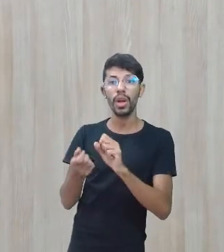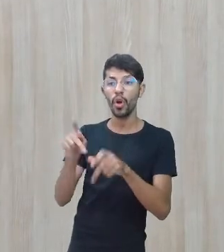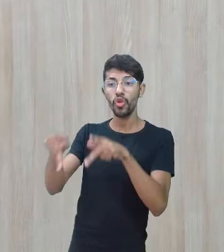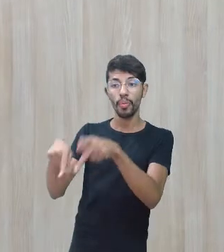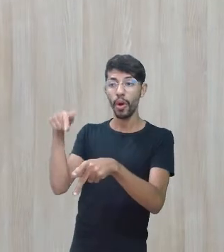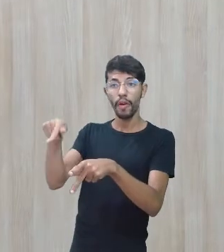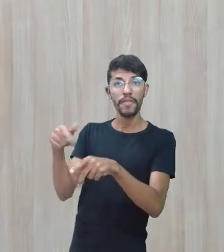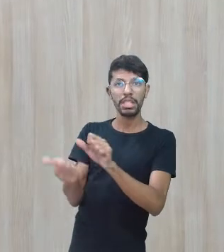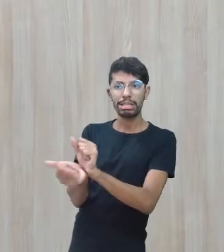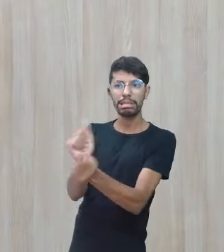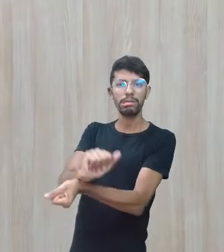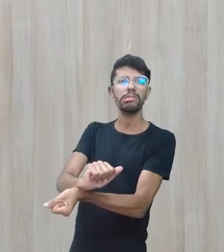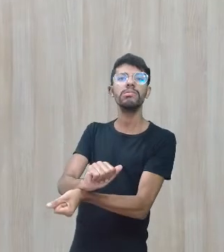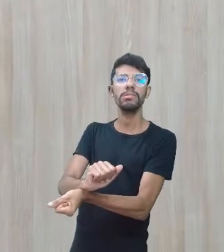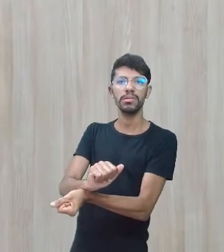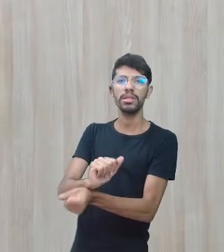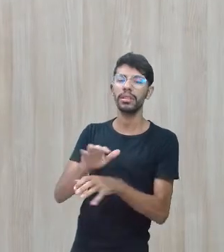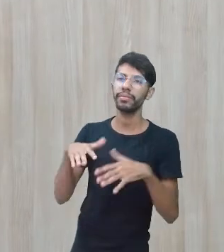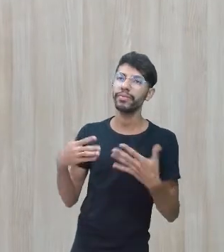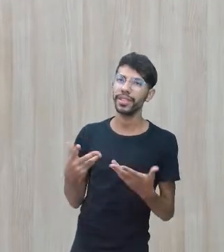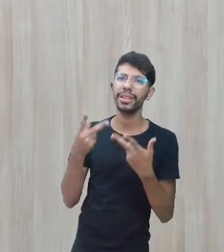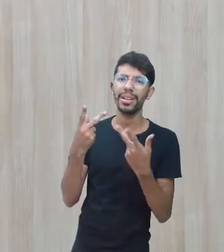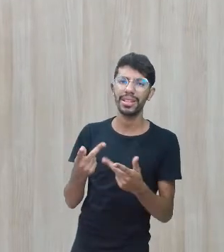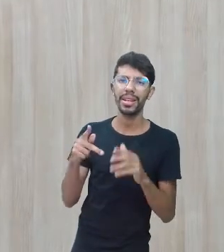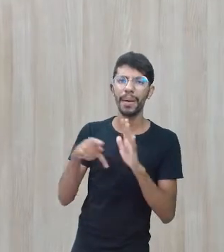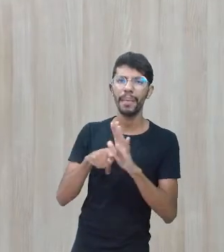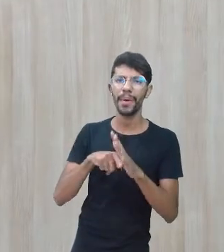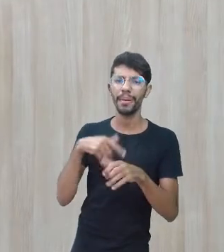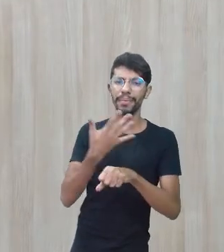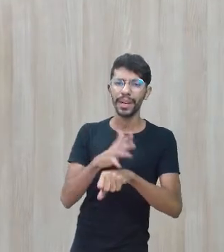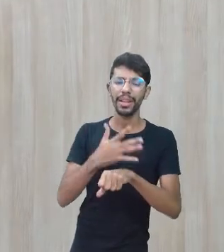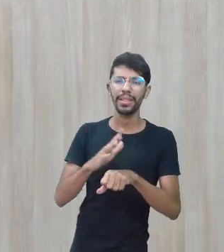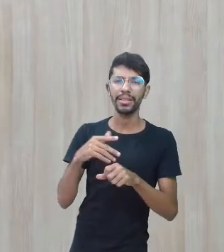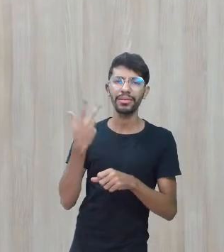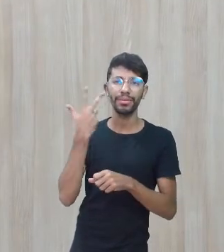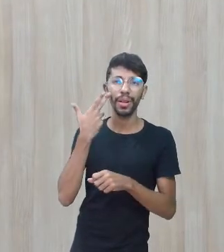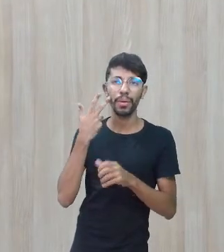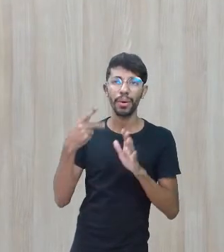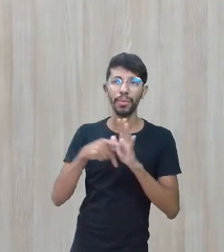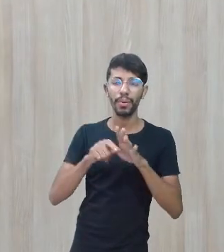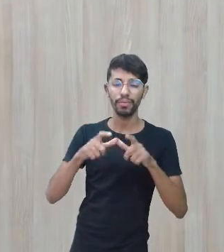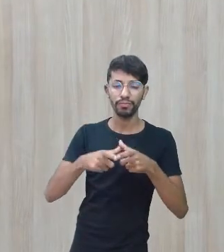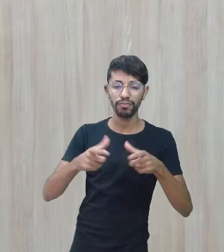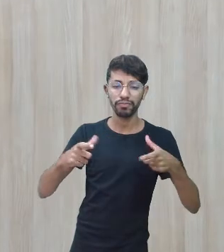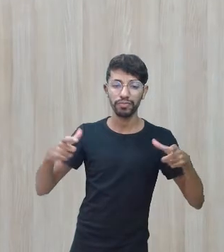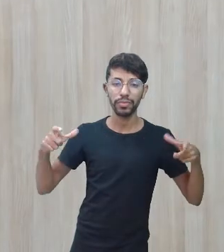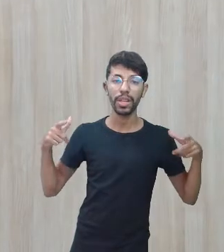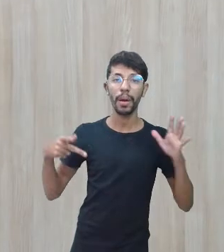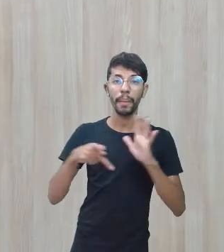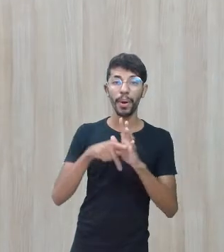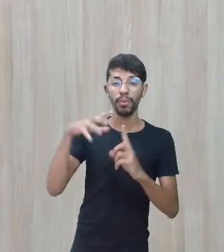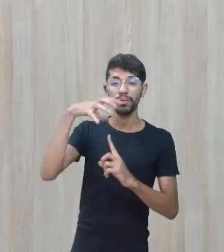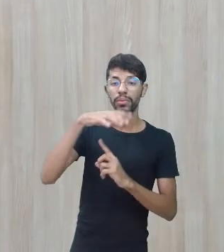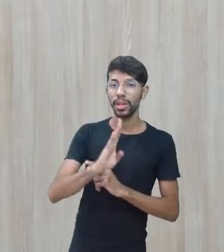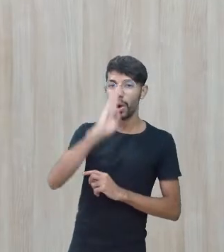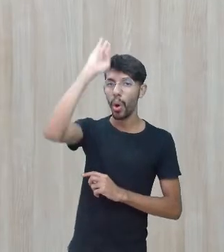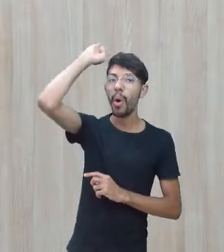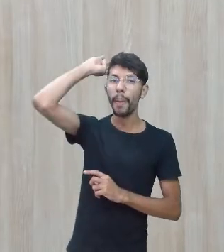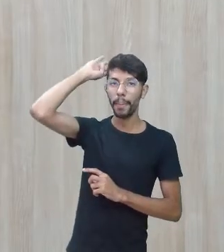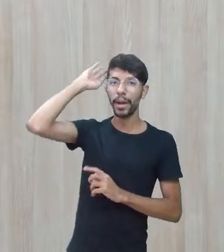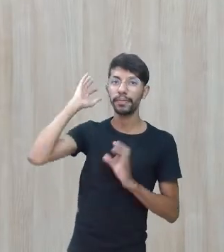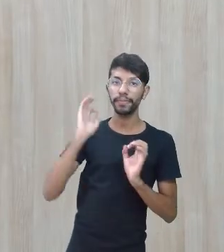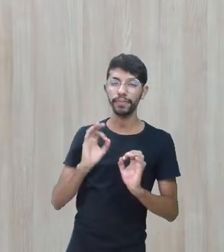eles conquistaram. Então, essa era uma prática comum dentro do processo de expansão, né, do território romano. Talvez